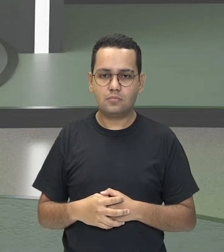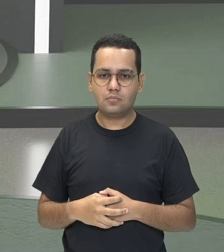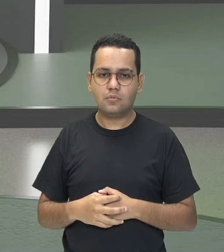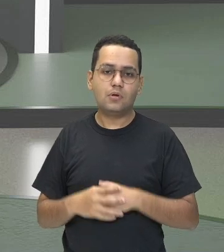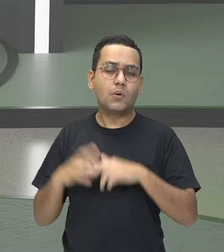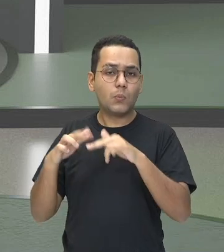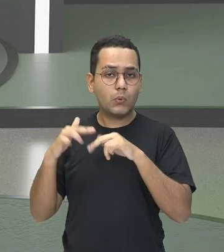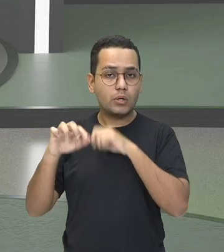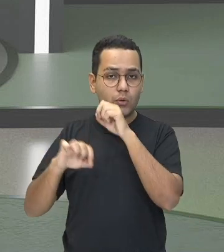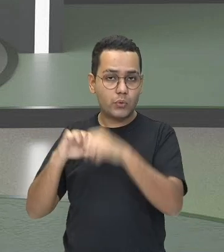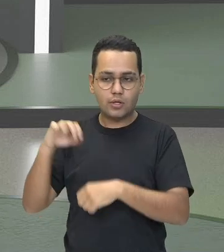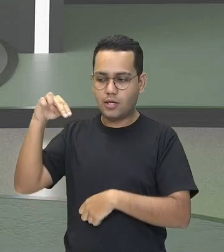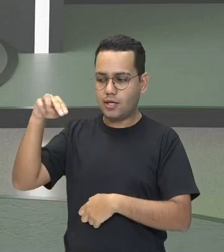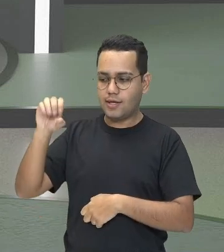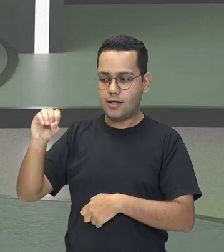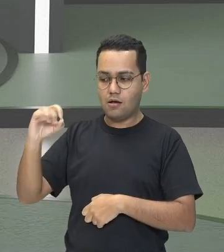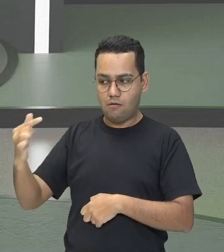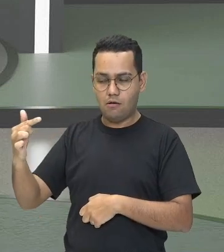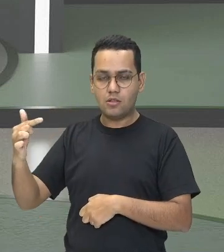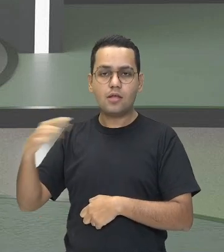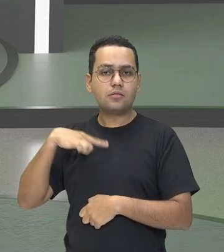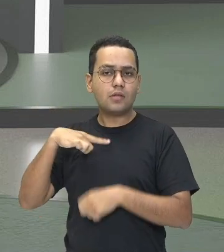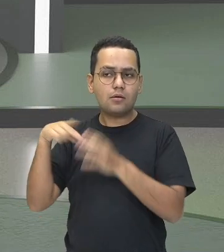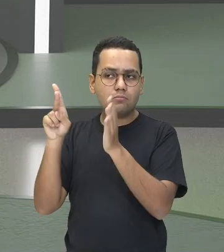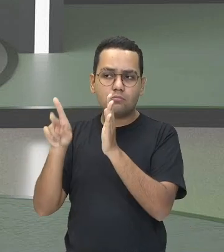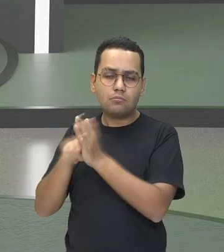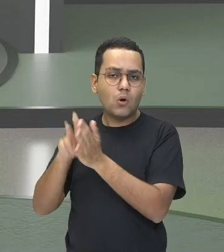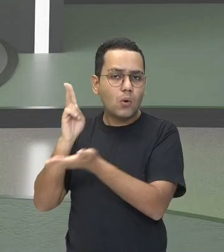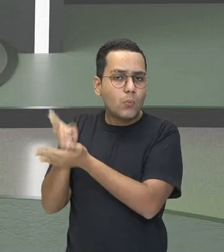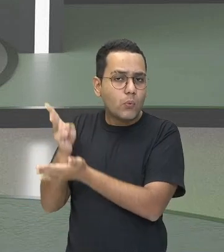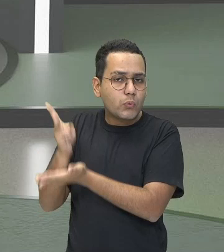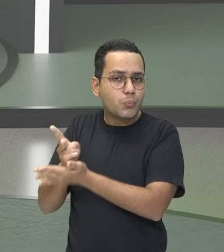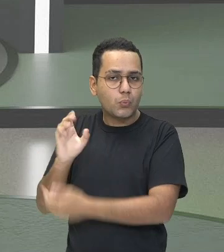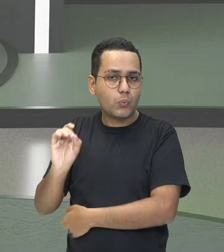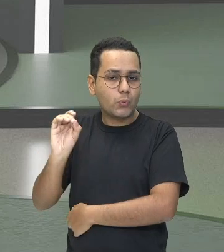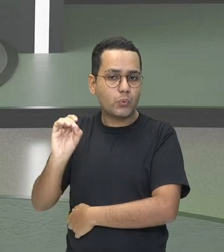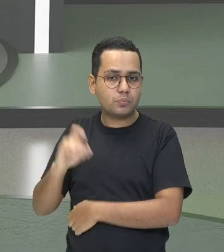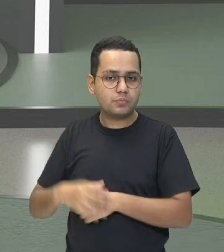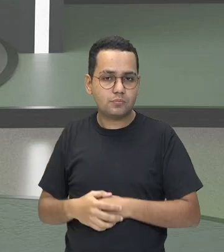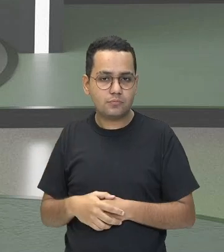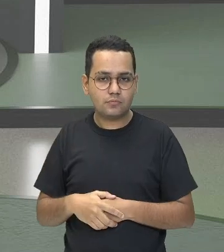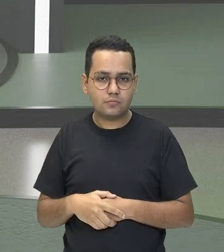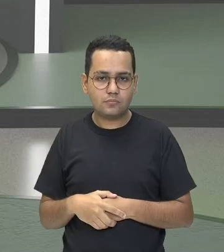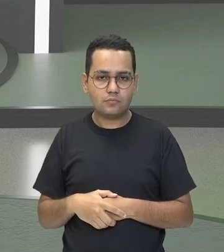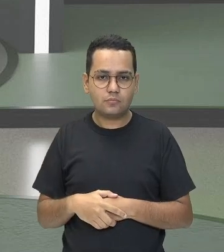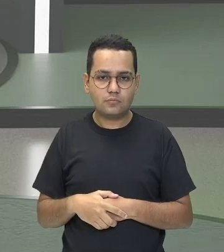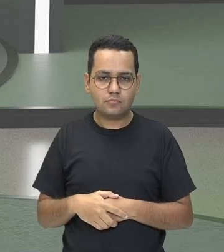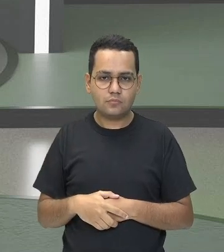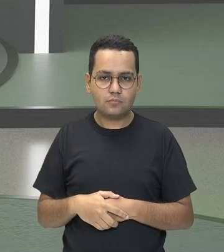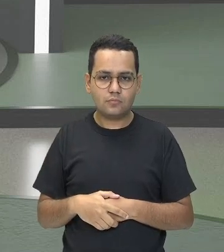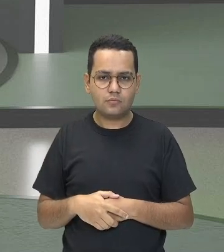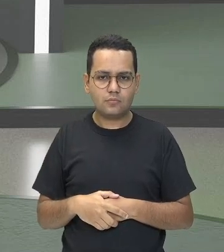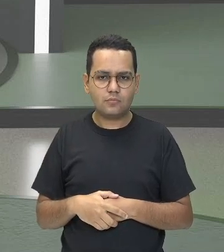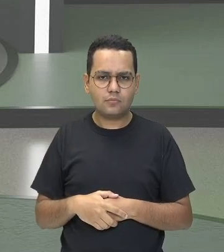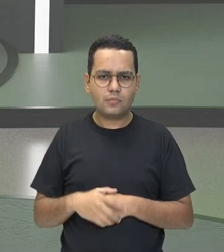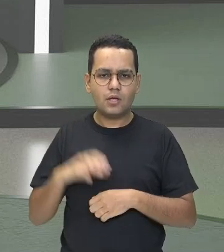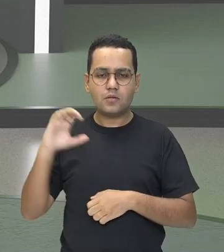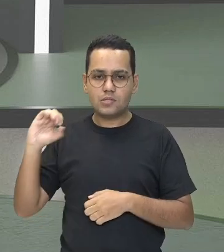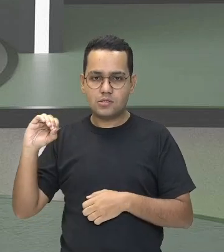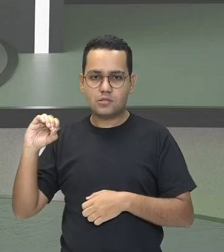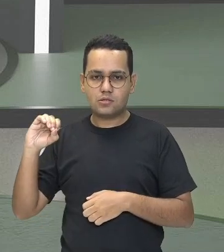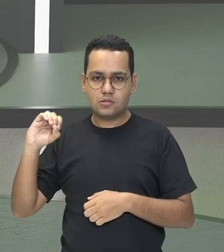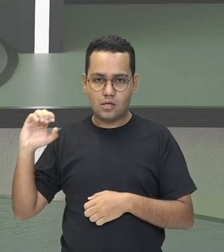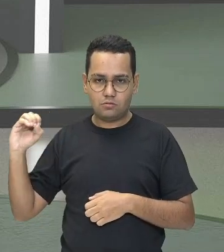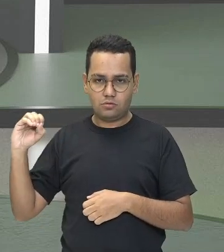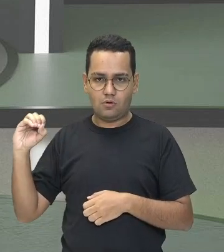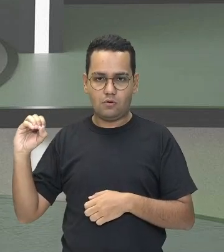hidrogênio e o CO2 e o co está aqui separado sem o o hidrogênio do outro só que note aqui